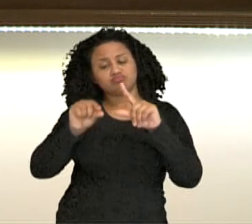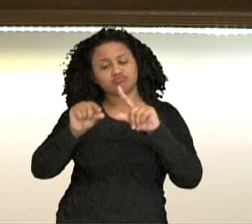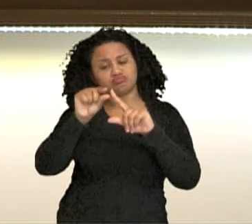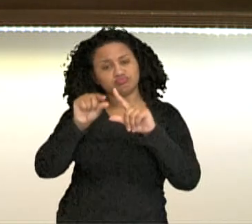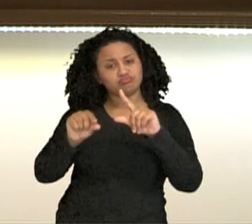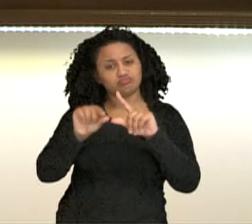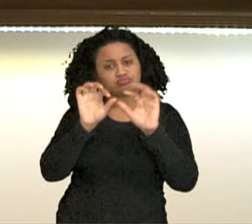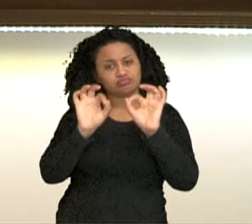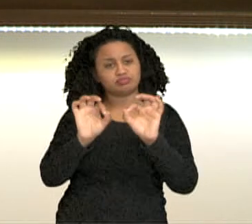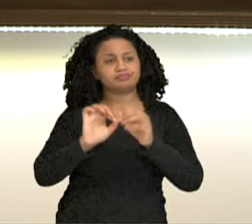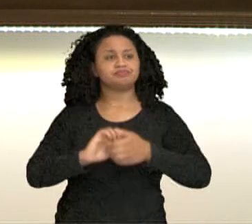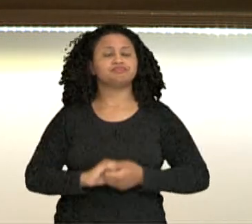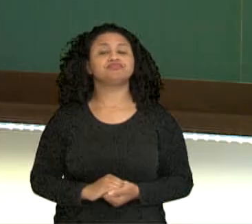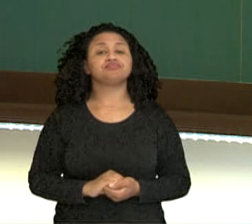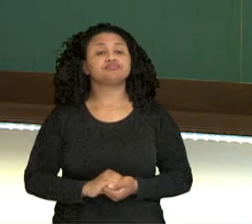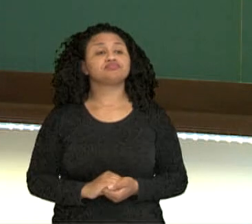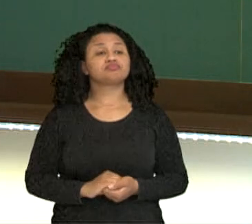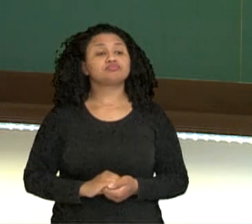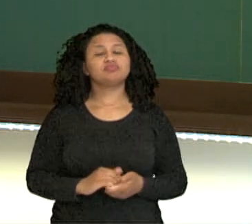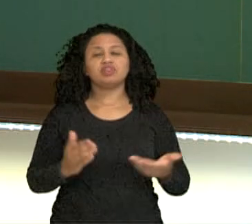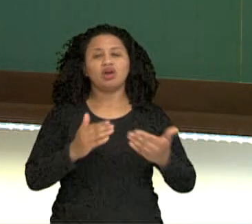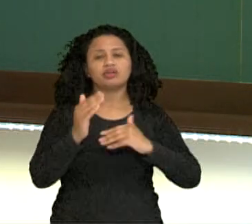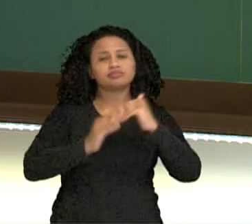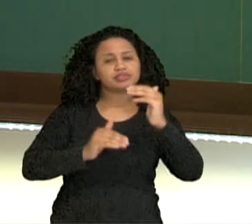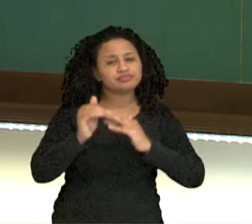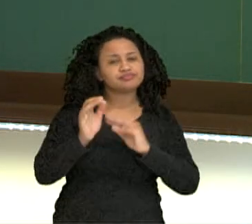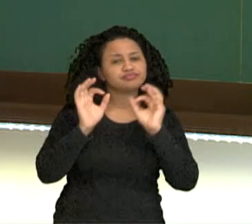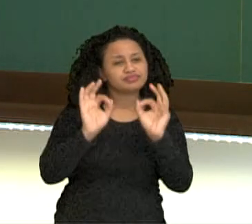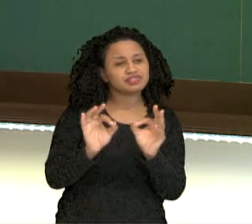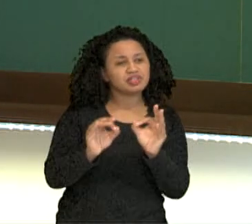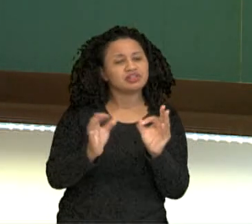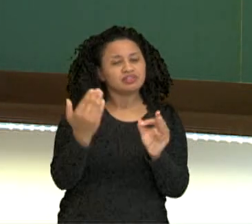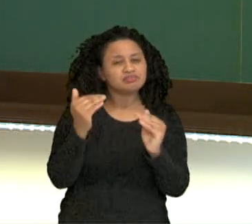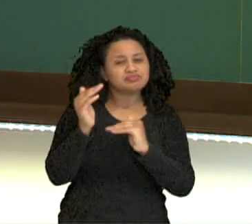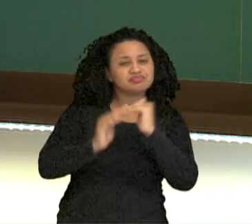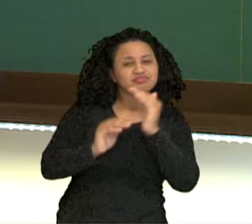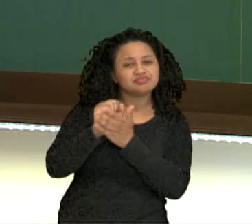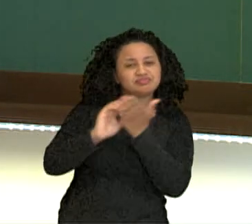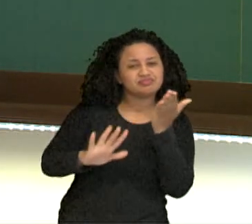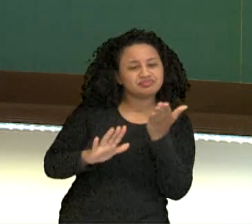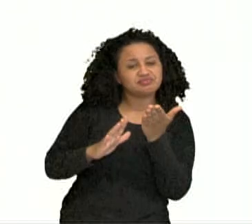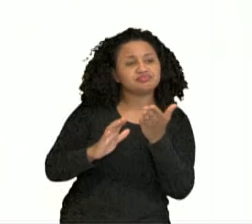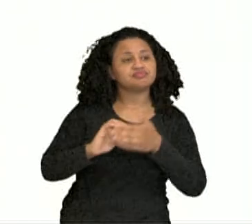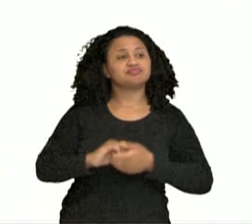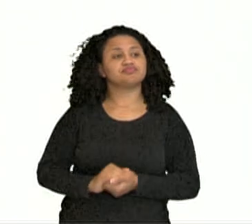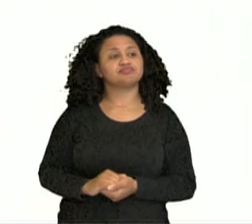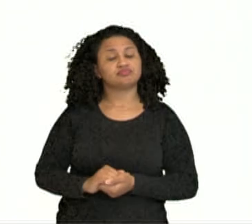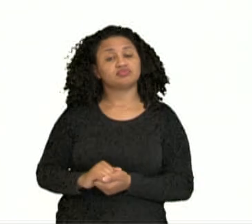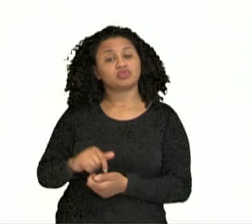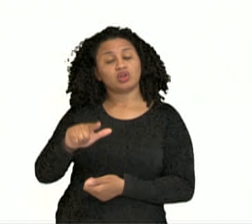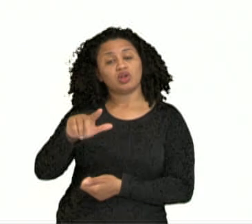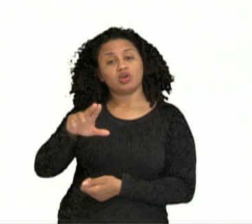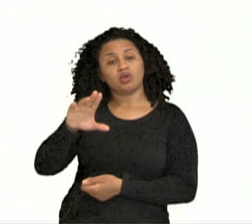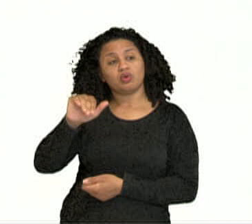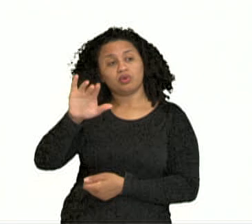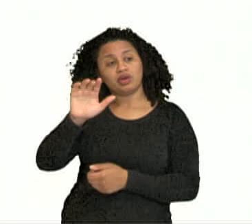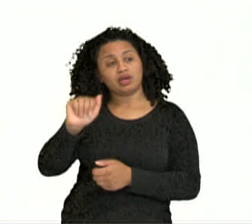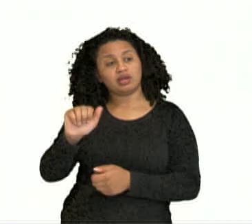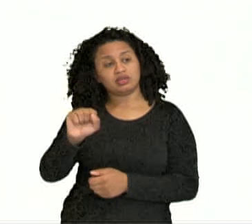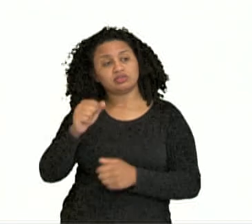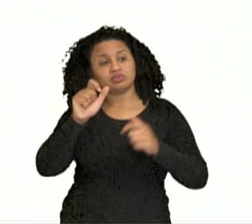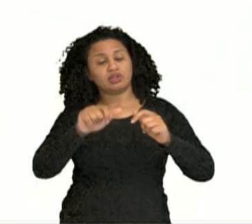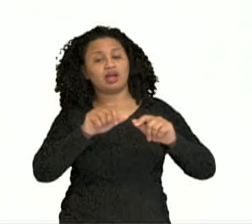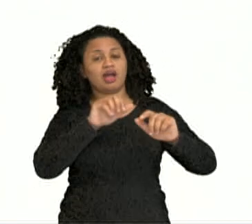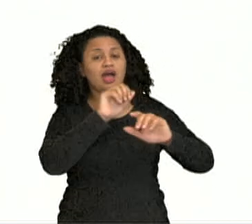bom? E vamos praticar, vamos exercitar. Lucas está no ponto A.